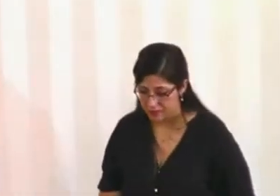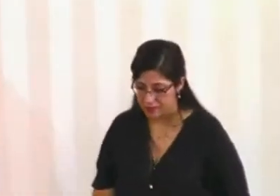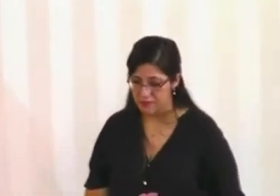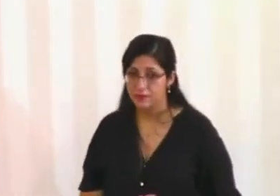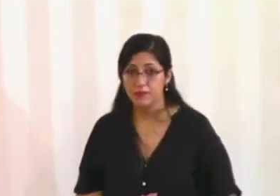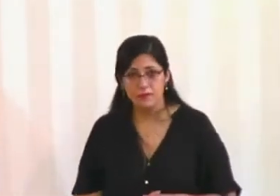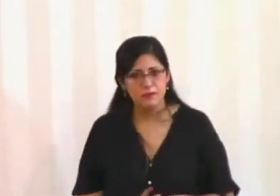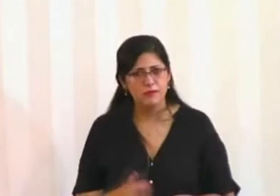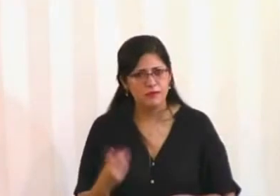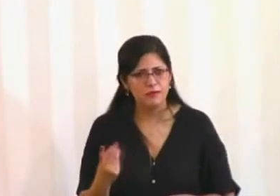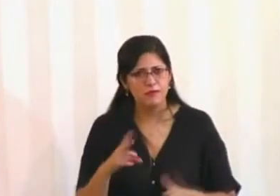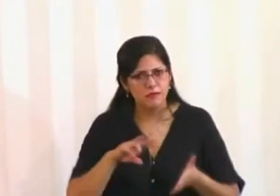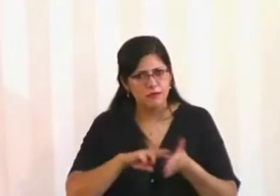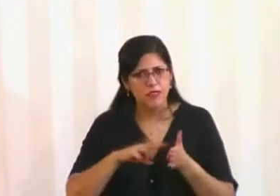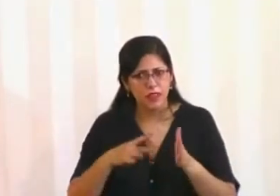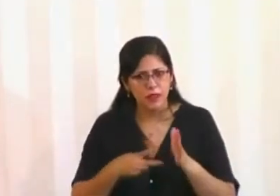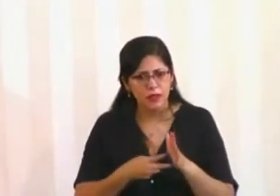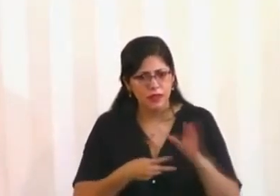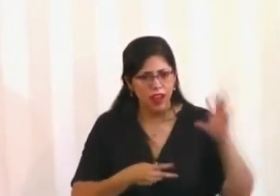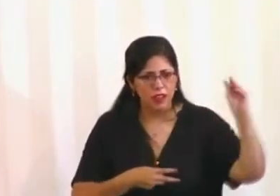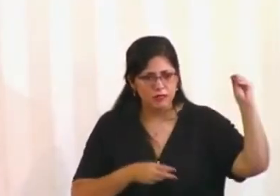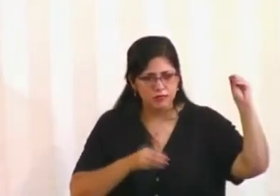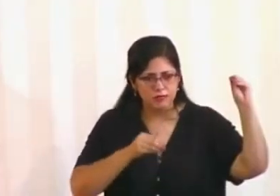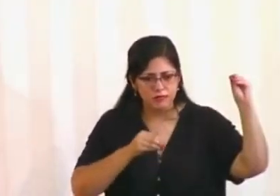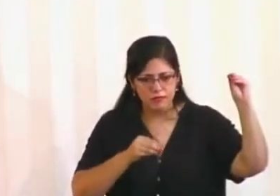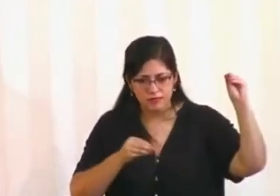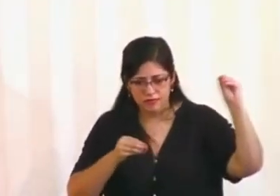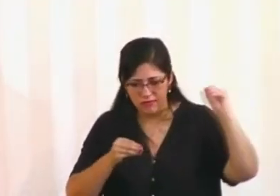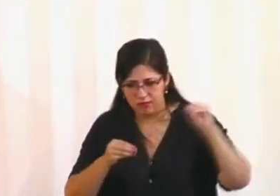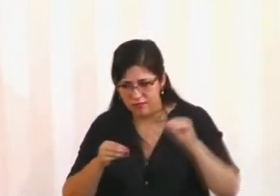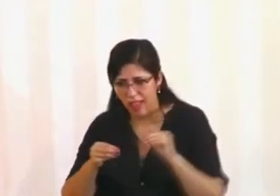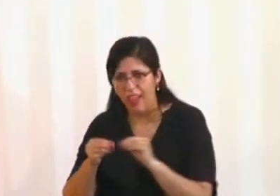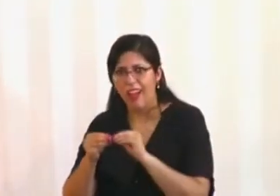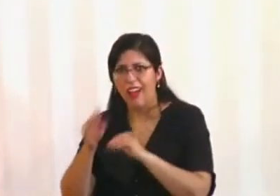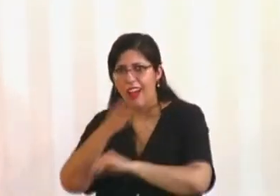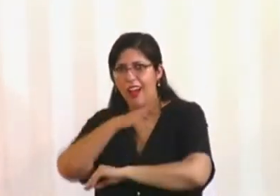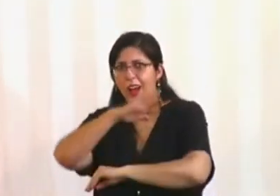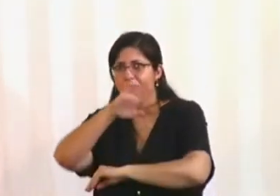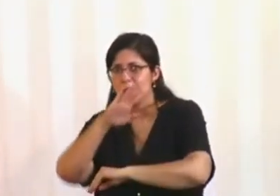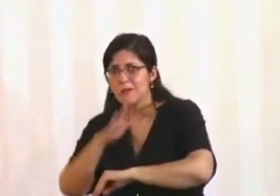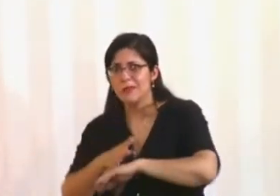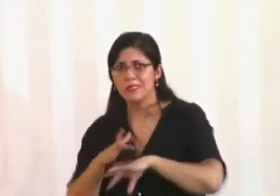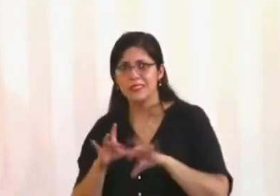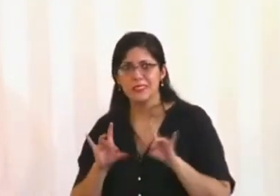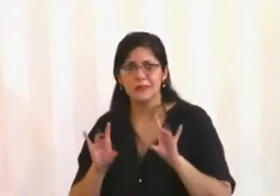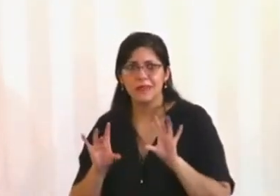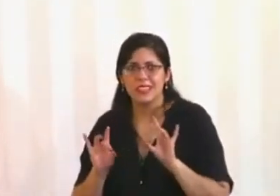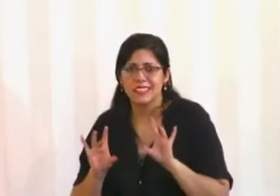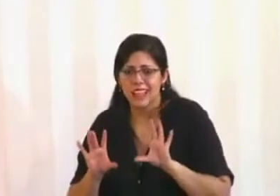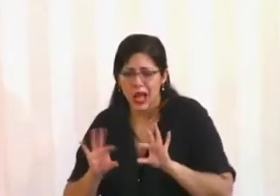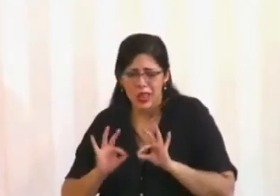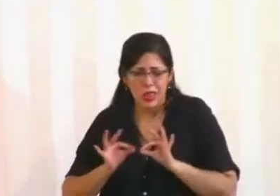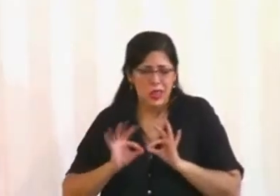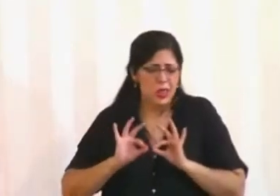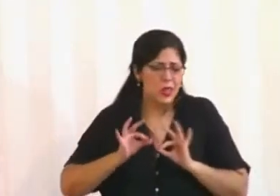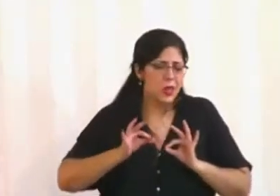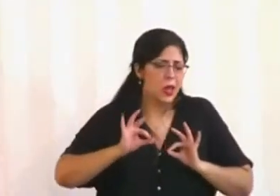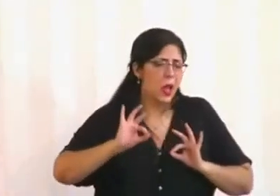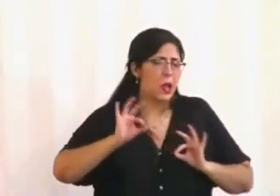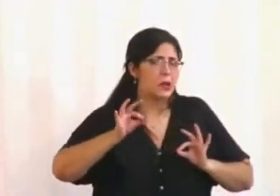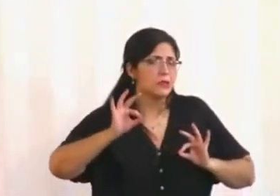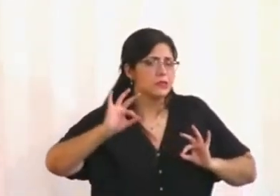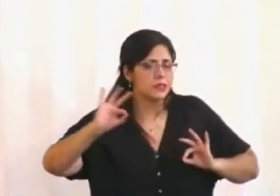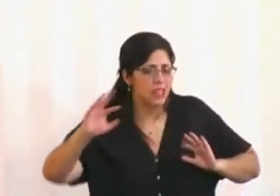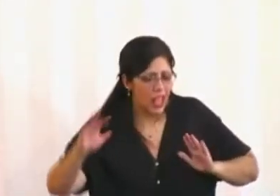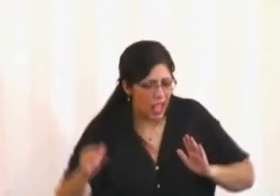Significativo, não, irmãos? Por que Deus tirou ele lá do norte de Israel, lá da região de Jezreel, e leva ele até